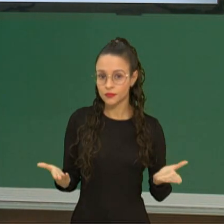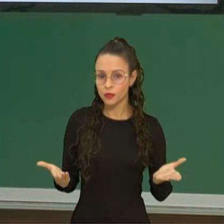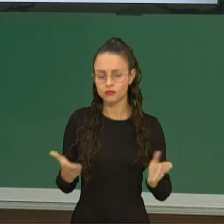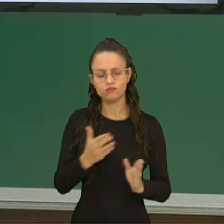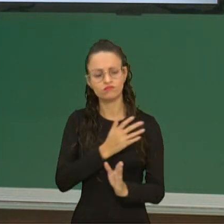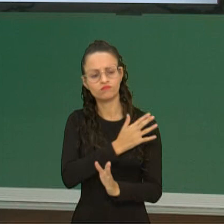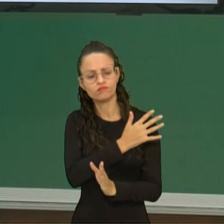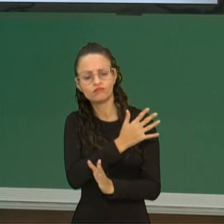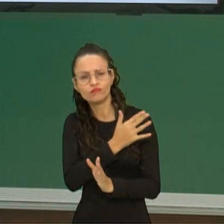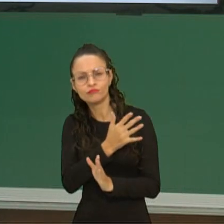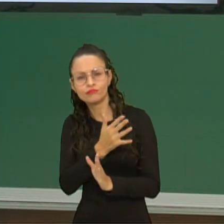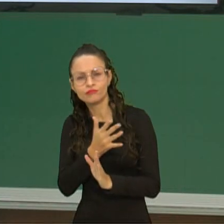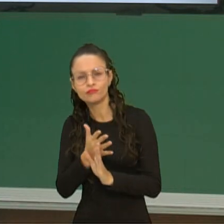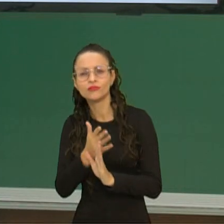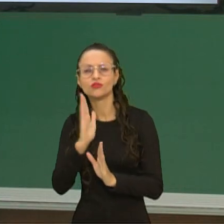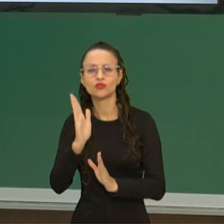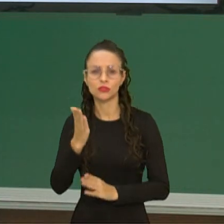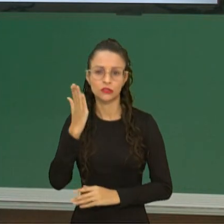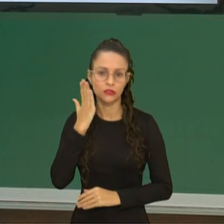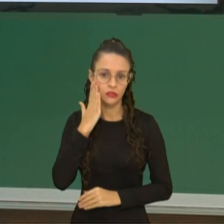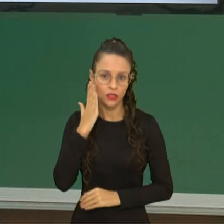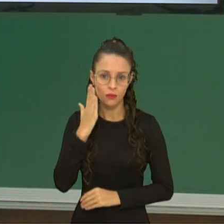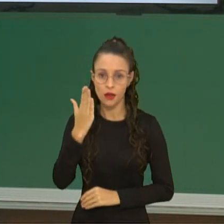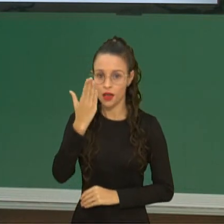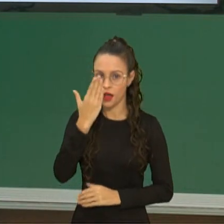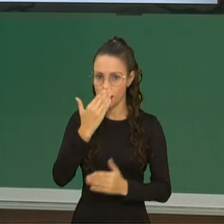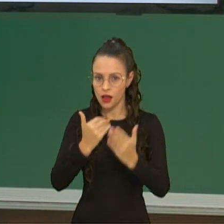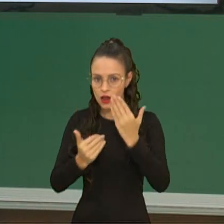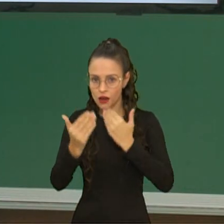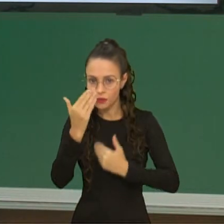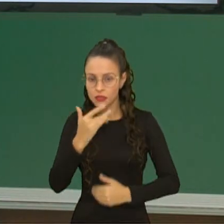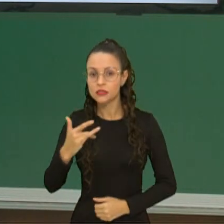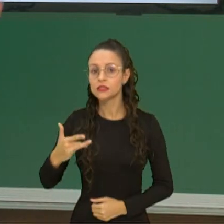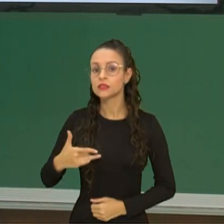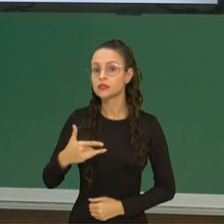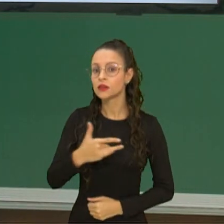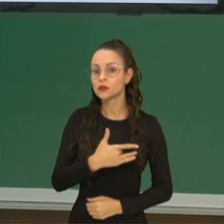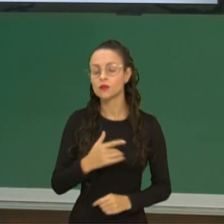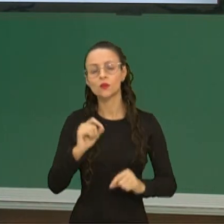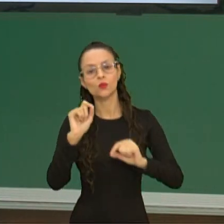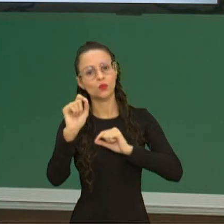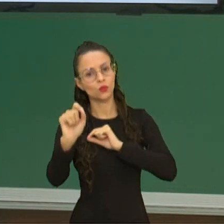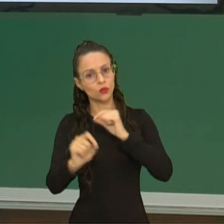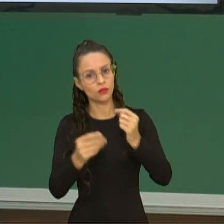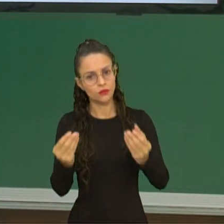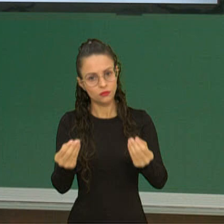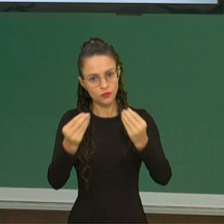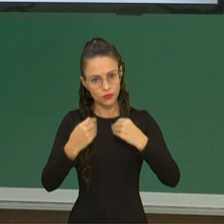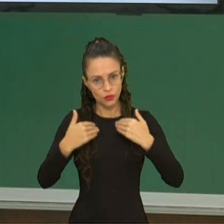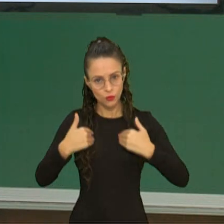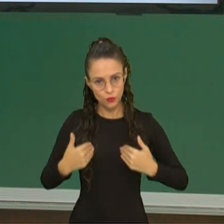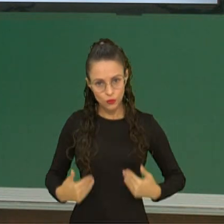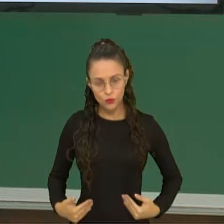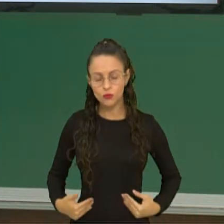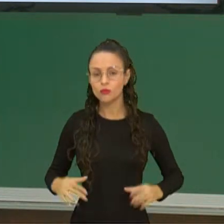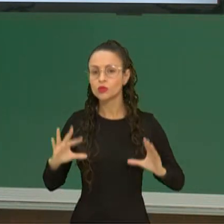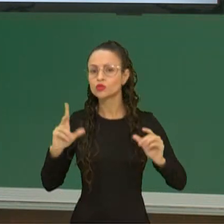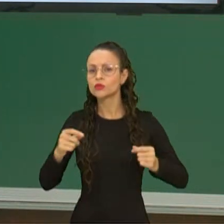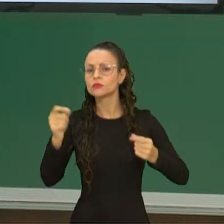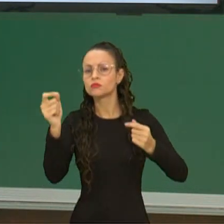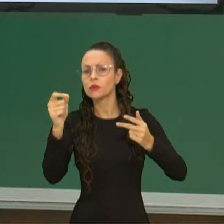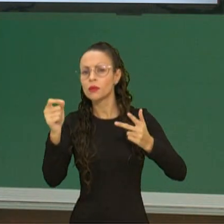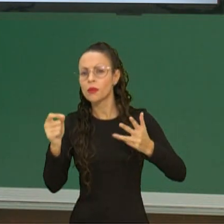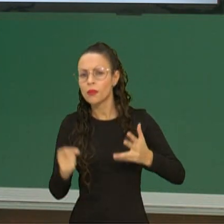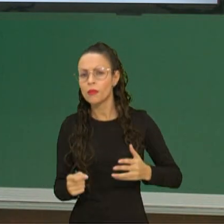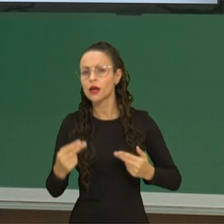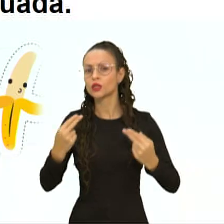chegou até aqui e já sabemos que uma alimentação saudável é aquela que vai fornecer ao nosso organismo todos